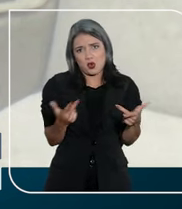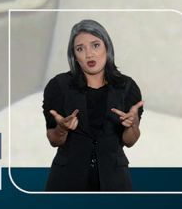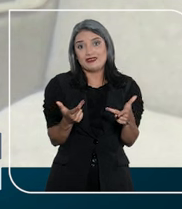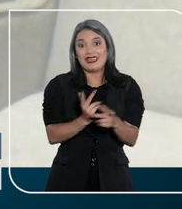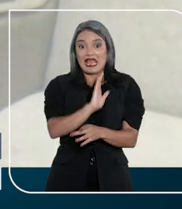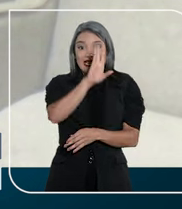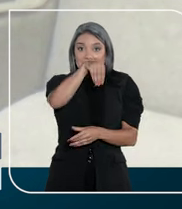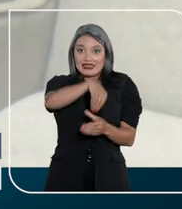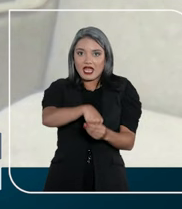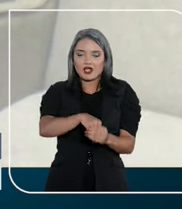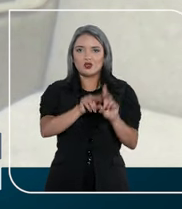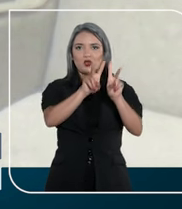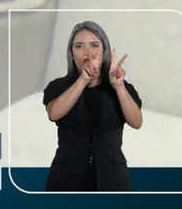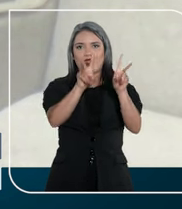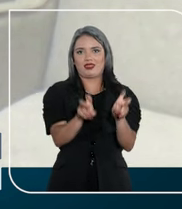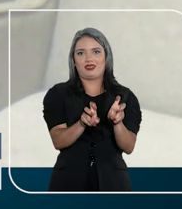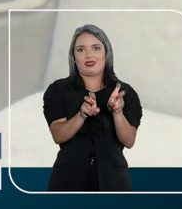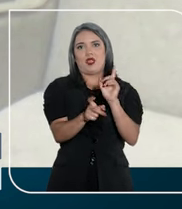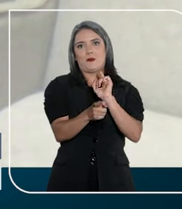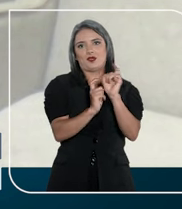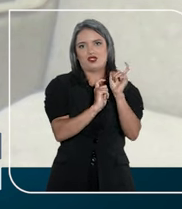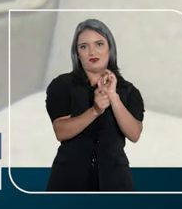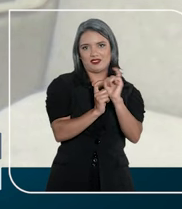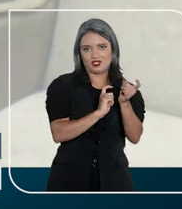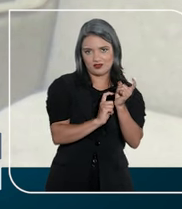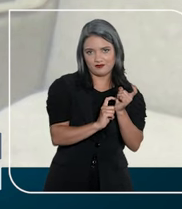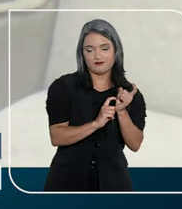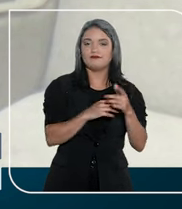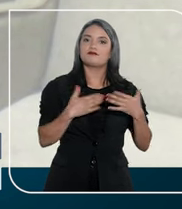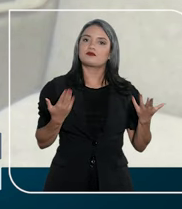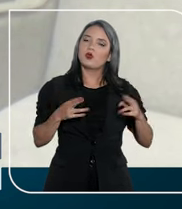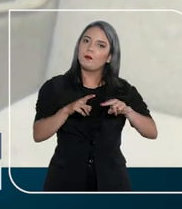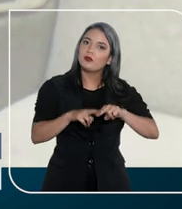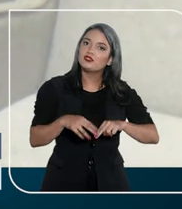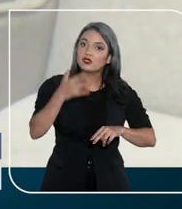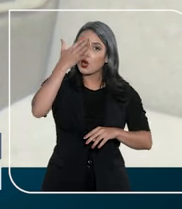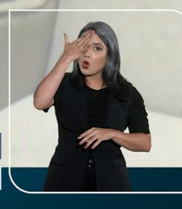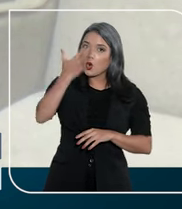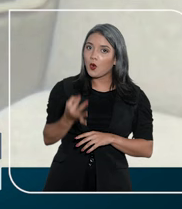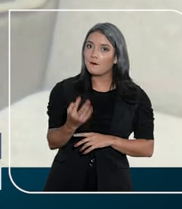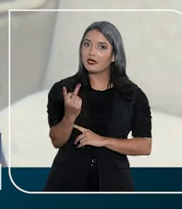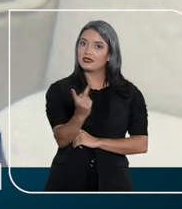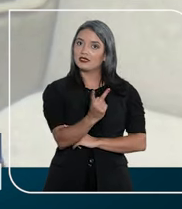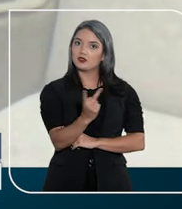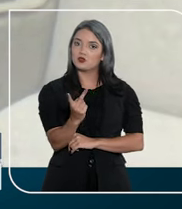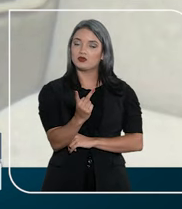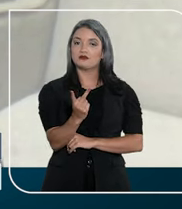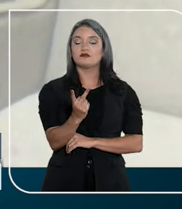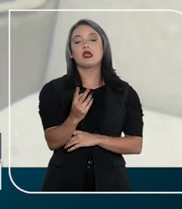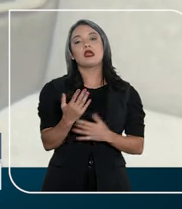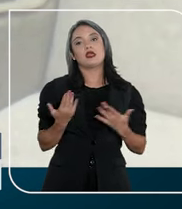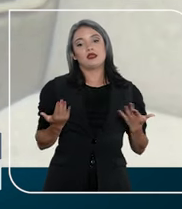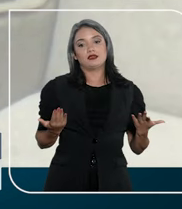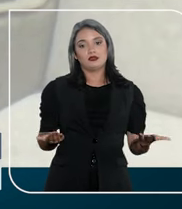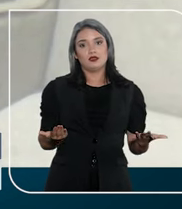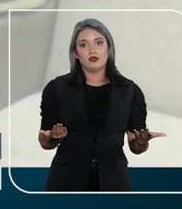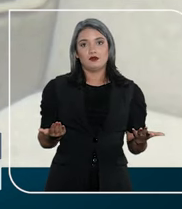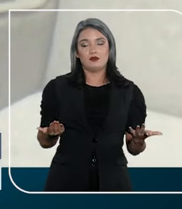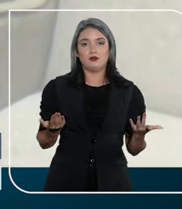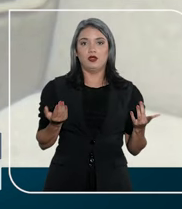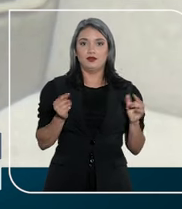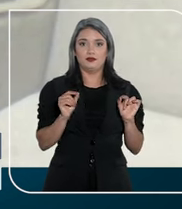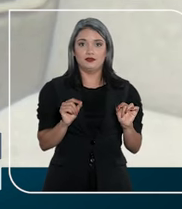é importante a gente entender essas duas situações. Que se de um lado é possível